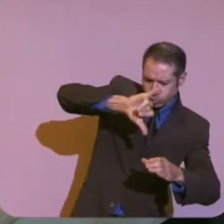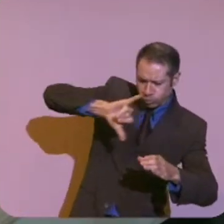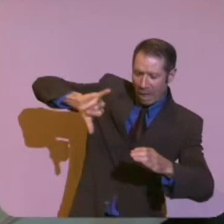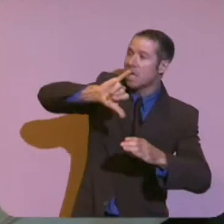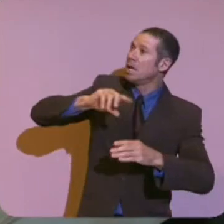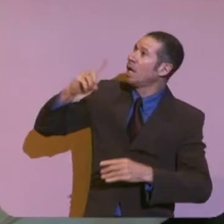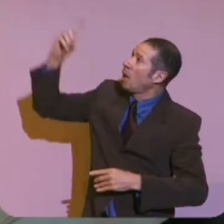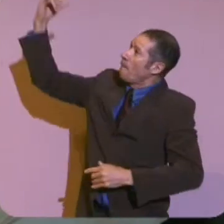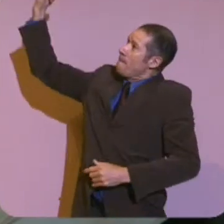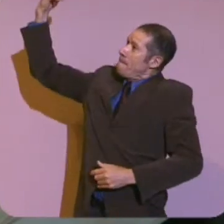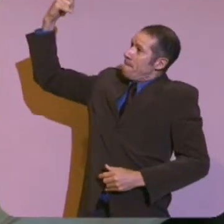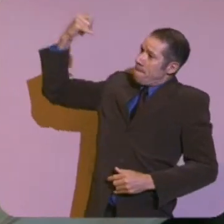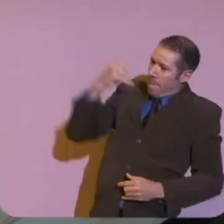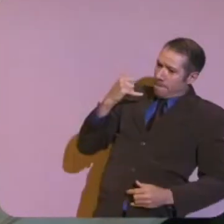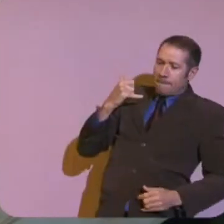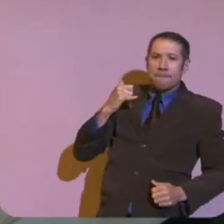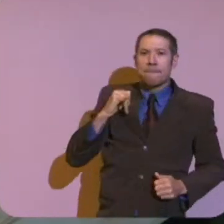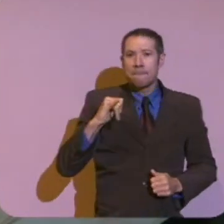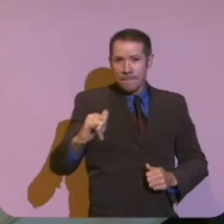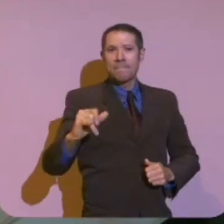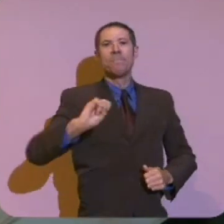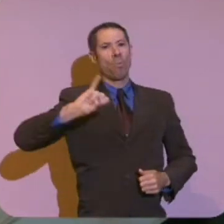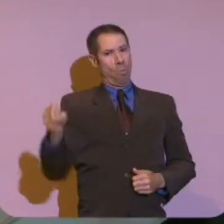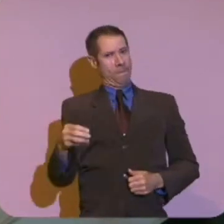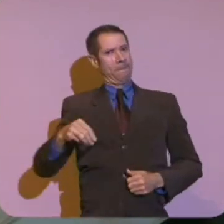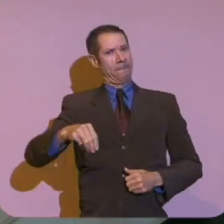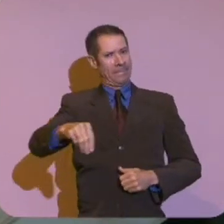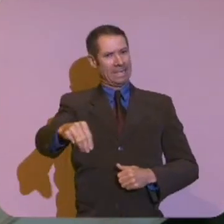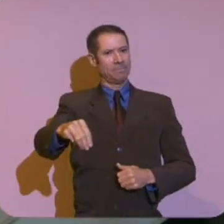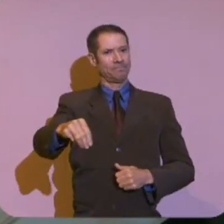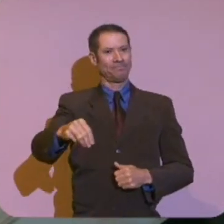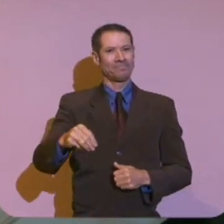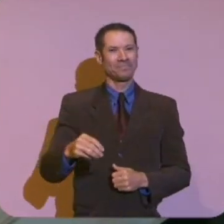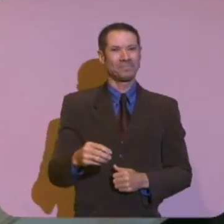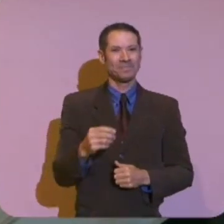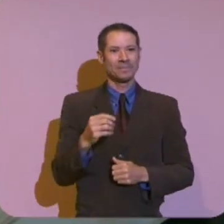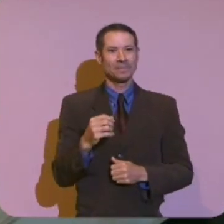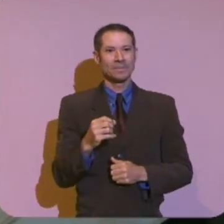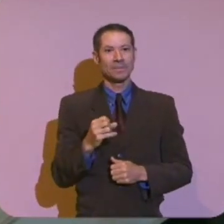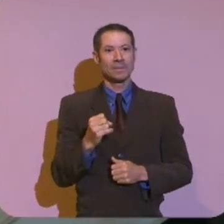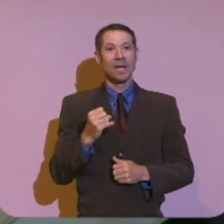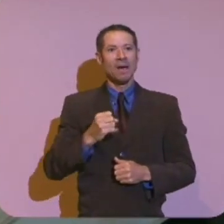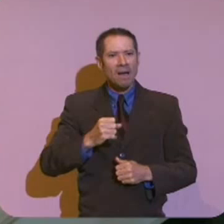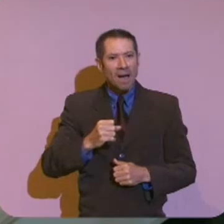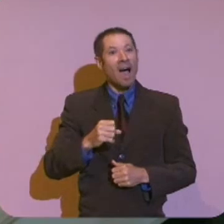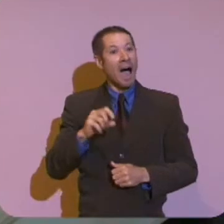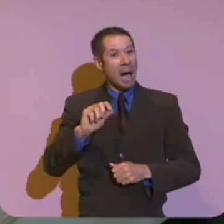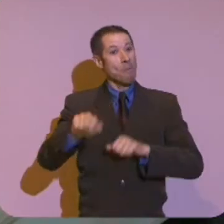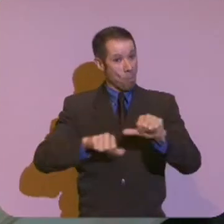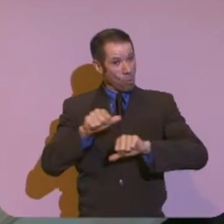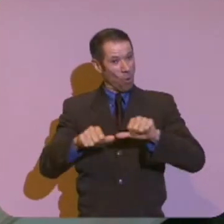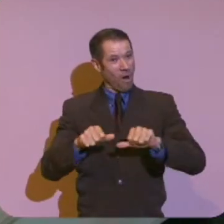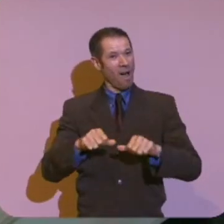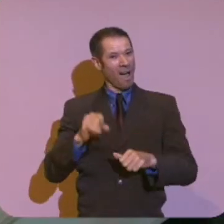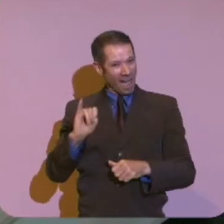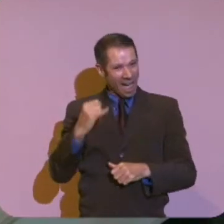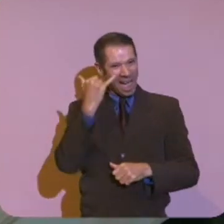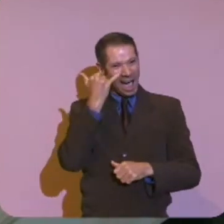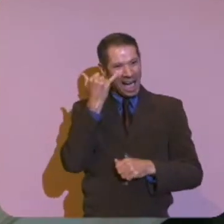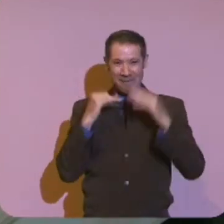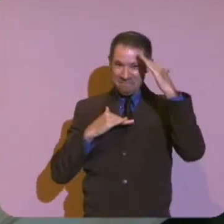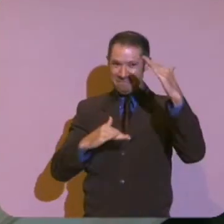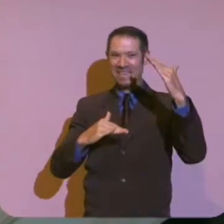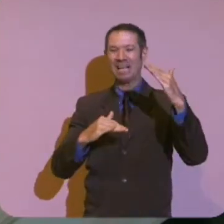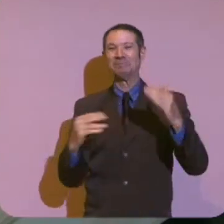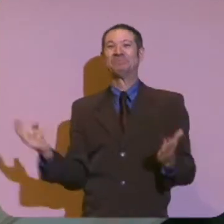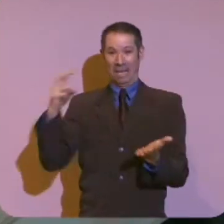uma mensagem ao profeta Jeremias. E a gente começou a estudar esse texto no culto de hoje pela manhã, e eu